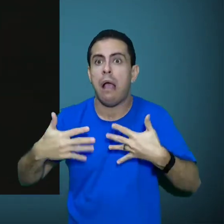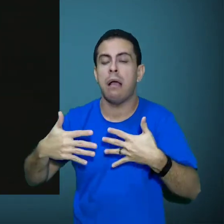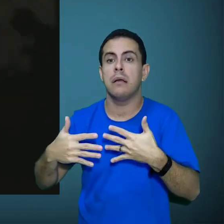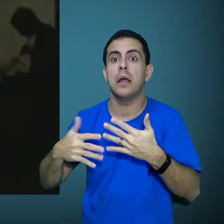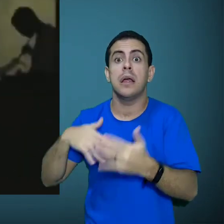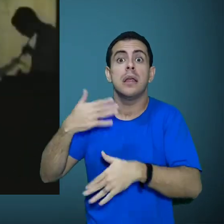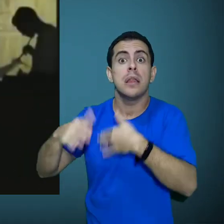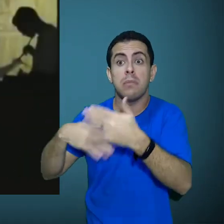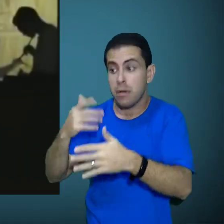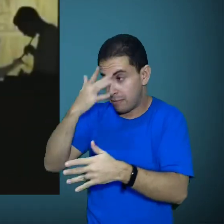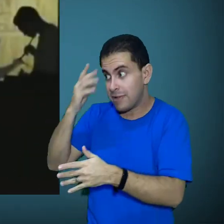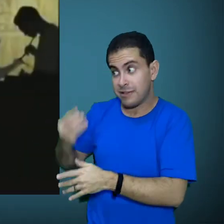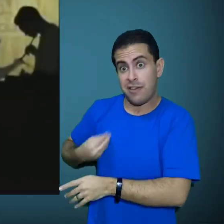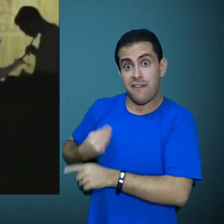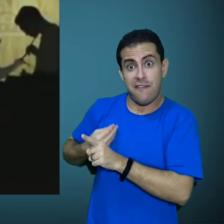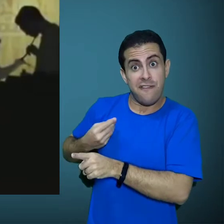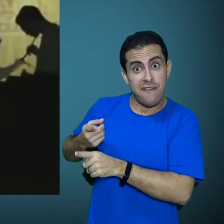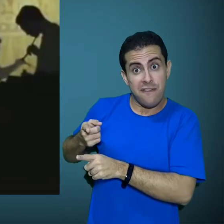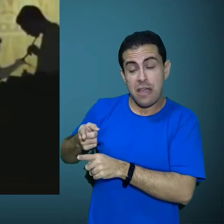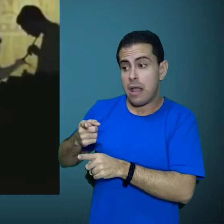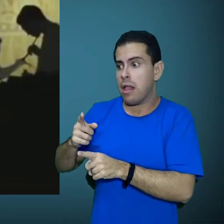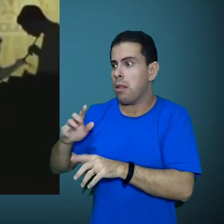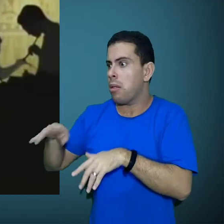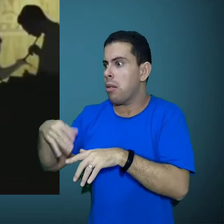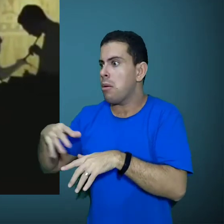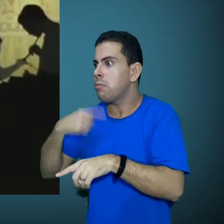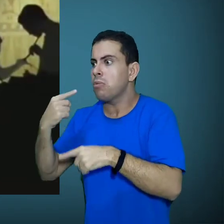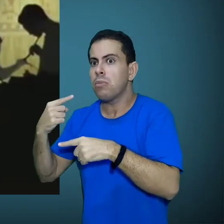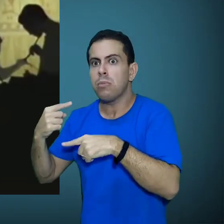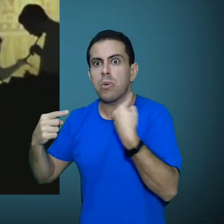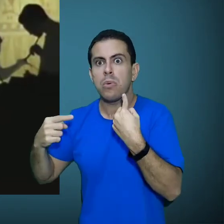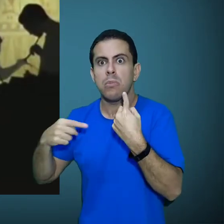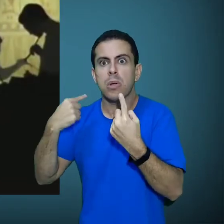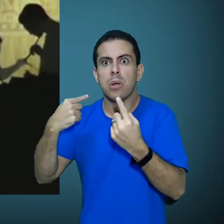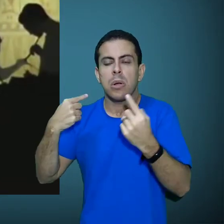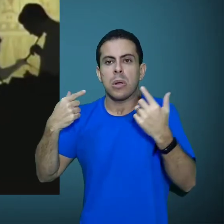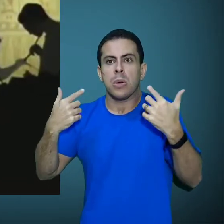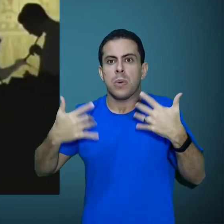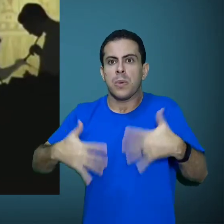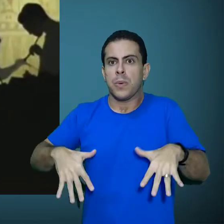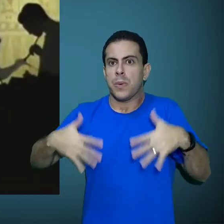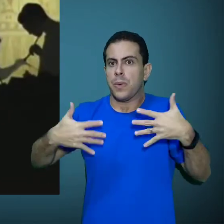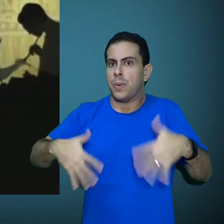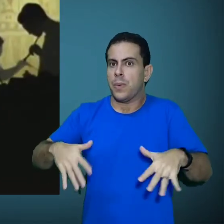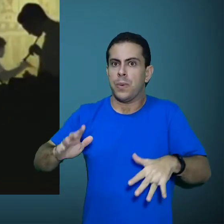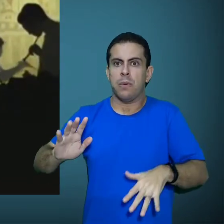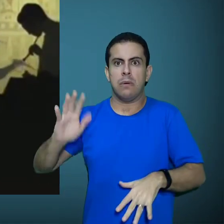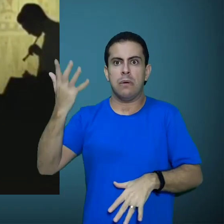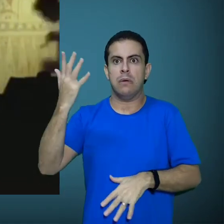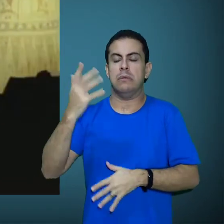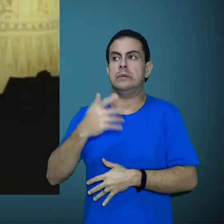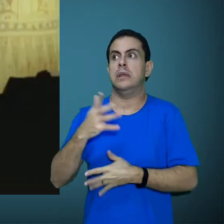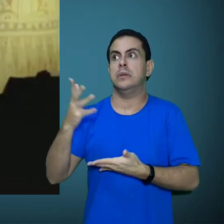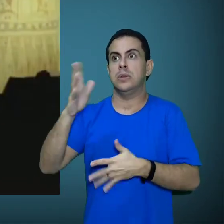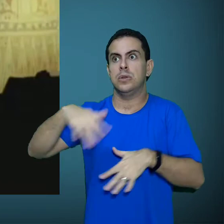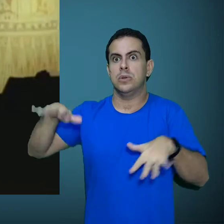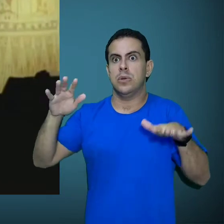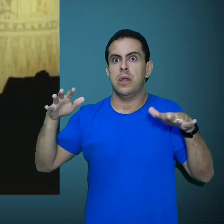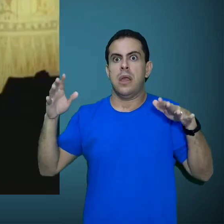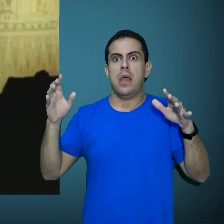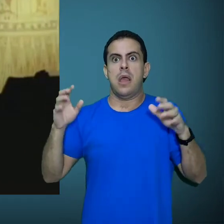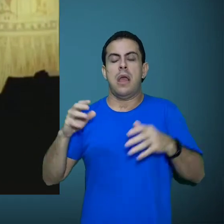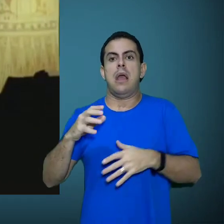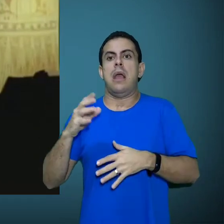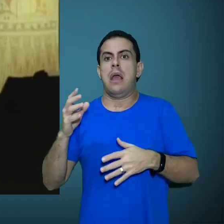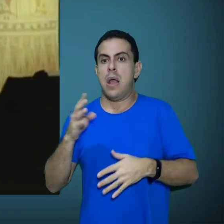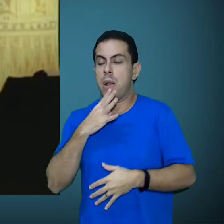E ao longo dos anos, várias mortes misteriosas aconteceram com quem estava lá no dia da descoberta. Desde então, fala-se